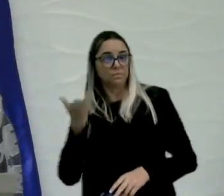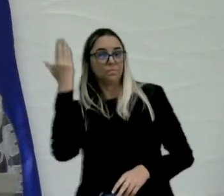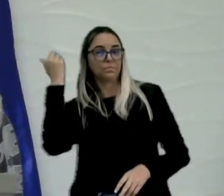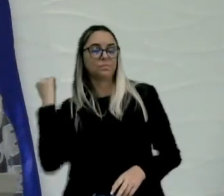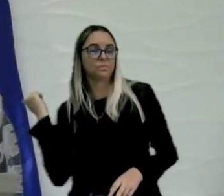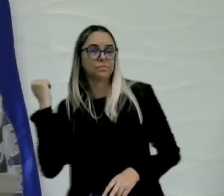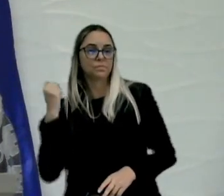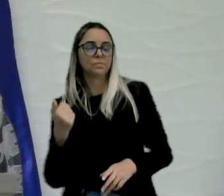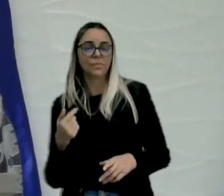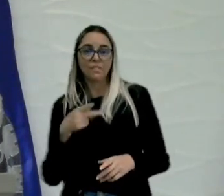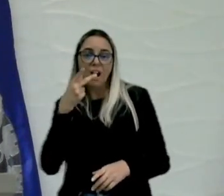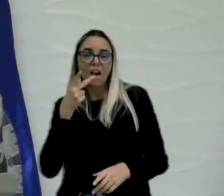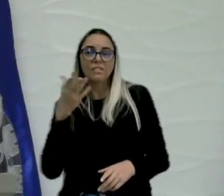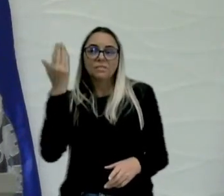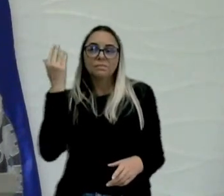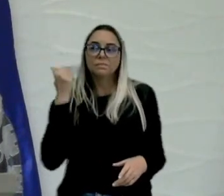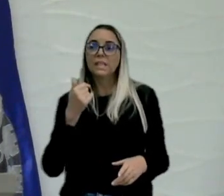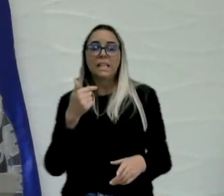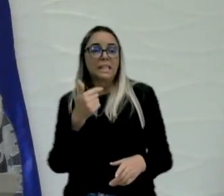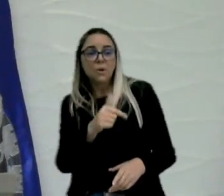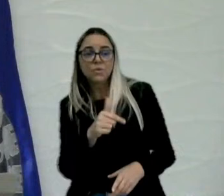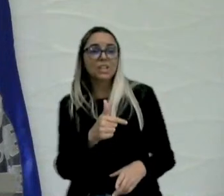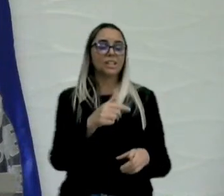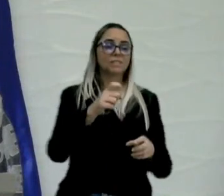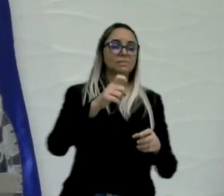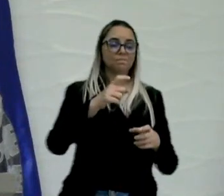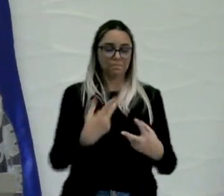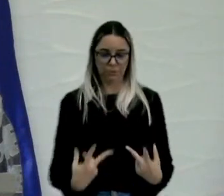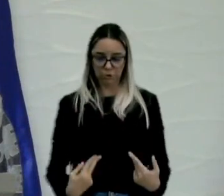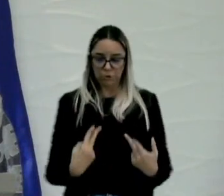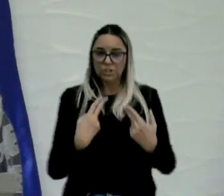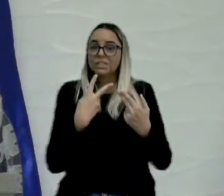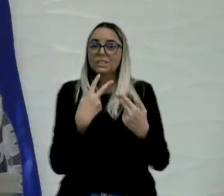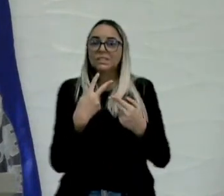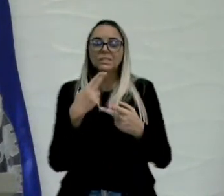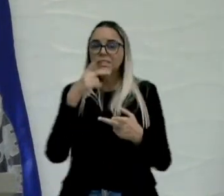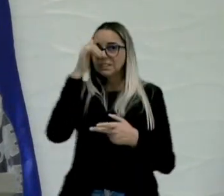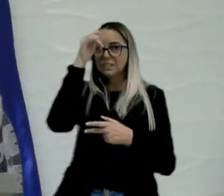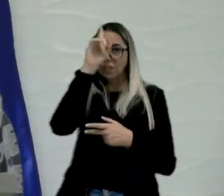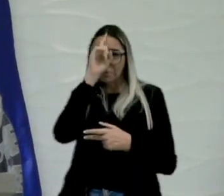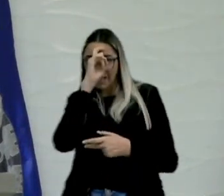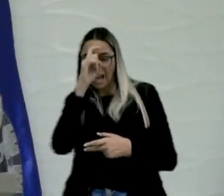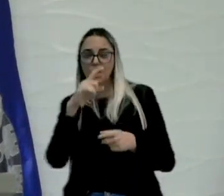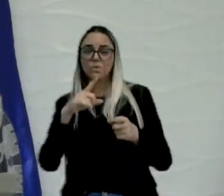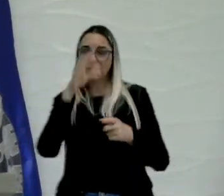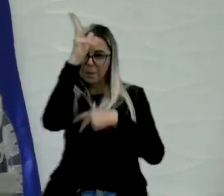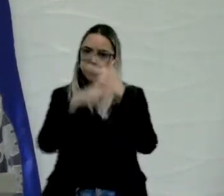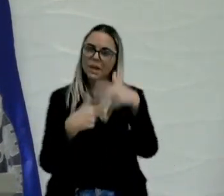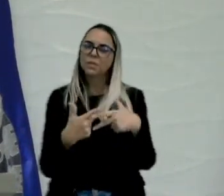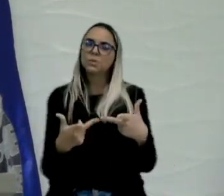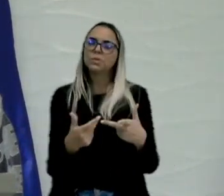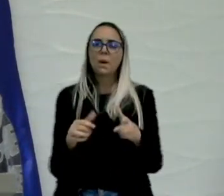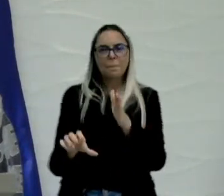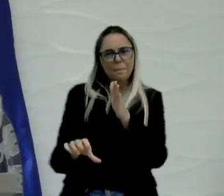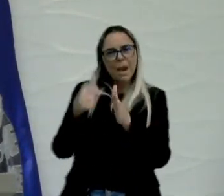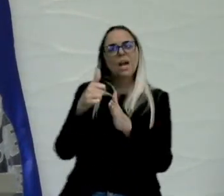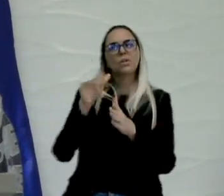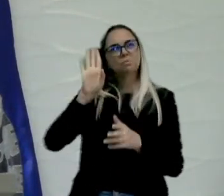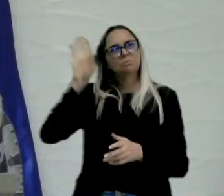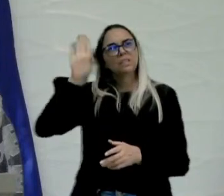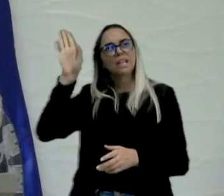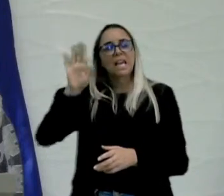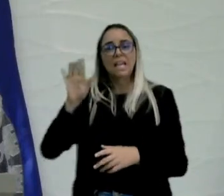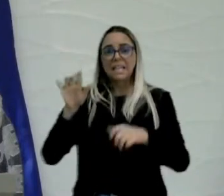hospital de São Bento não tinha especialidade no primeiro mandato da da prefeita Debora Almeida nós tínhamos